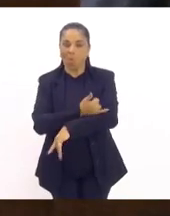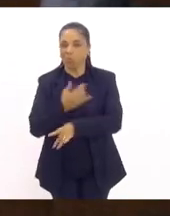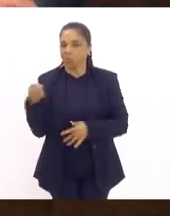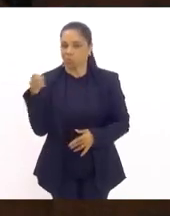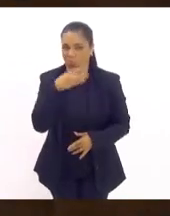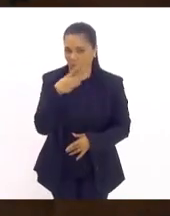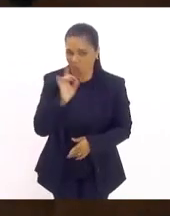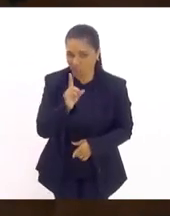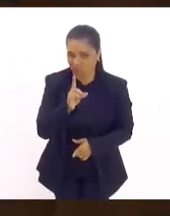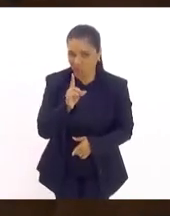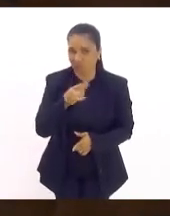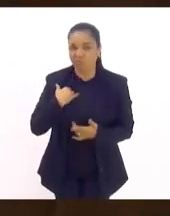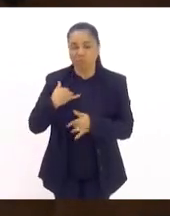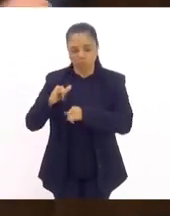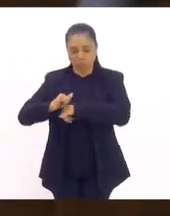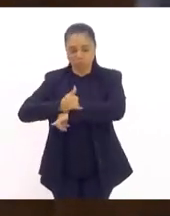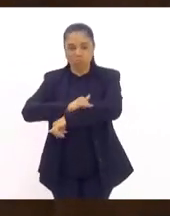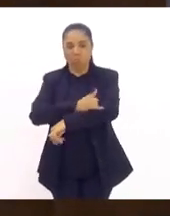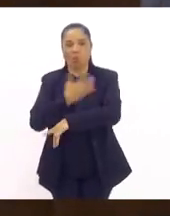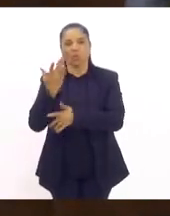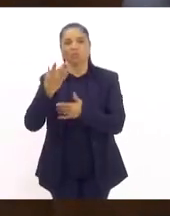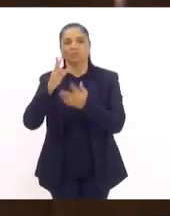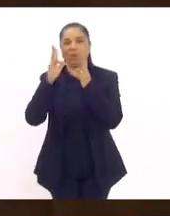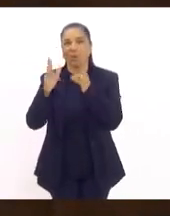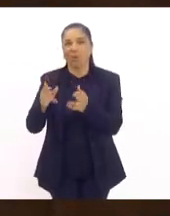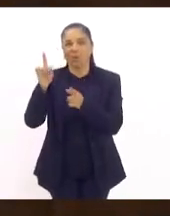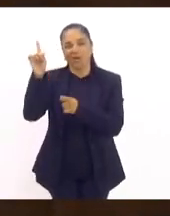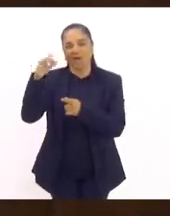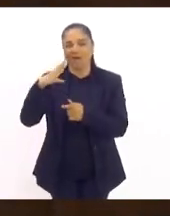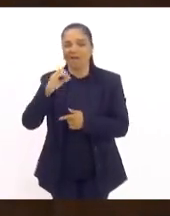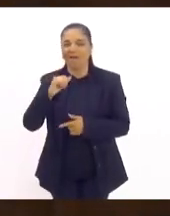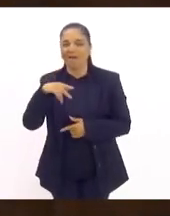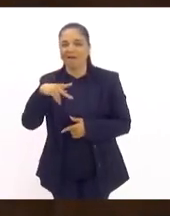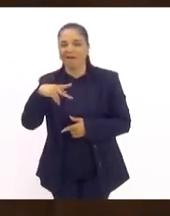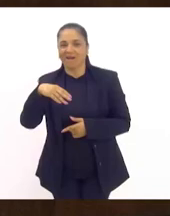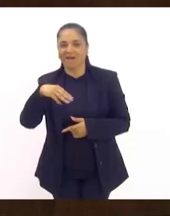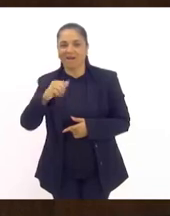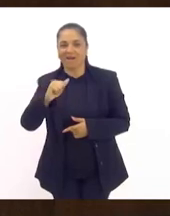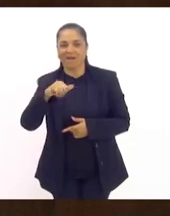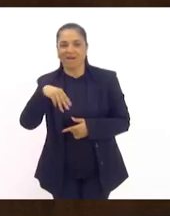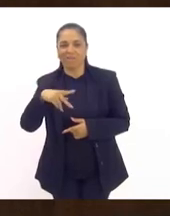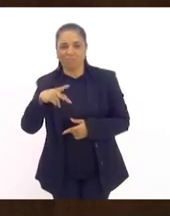sai fora. Não, Macaé firmeza, Campos eu não sei. Eu queria agradecer